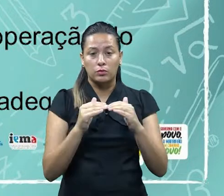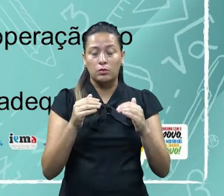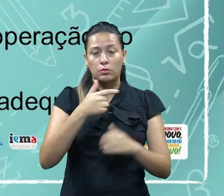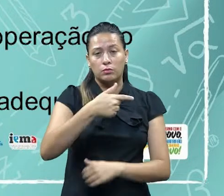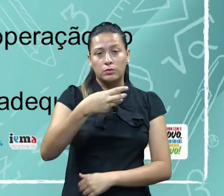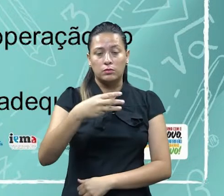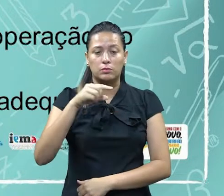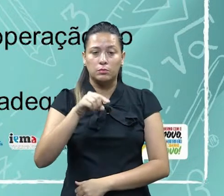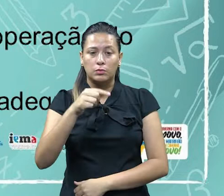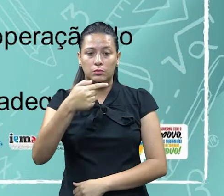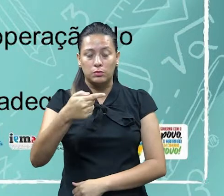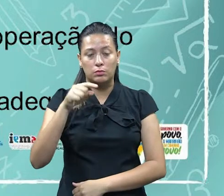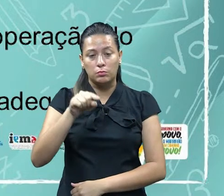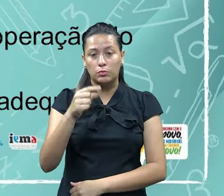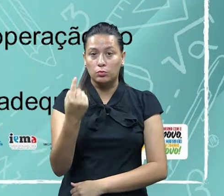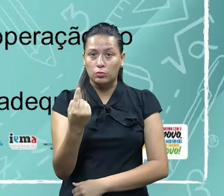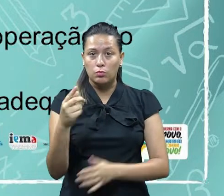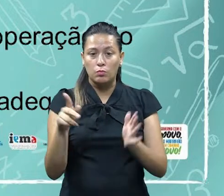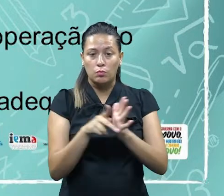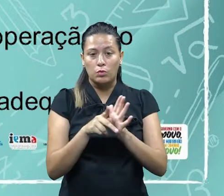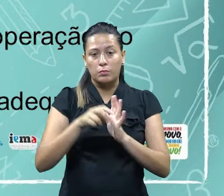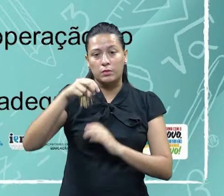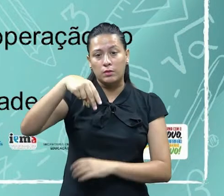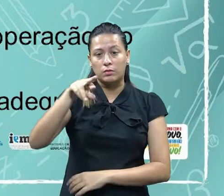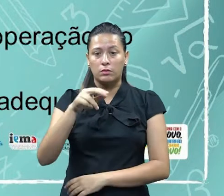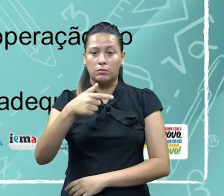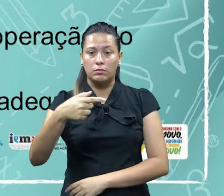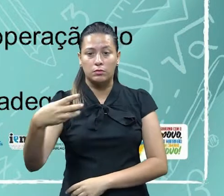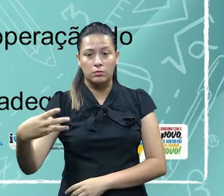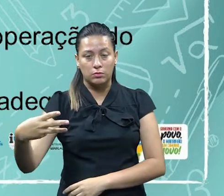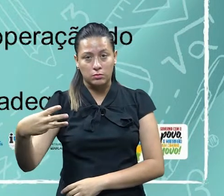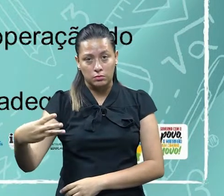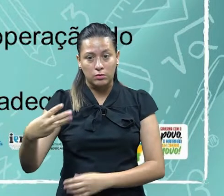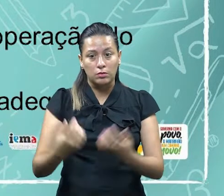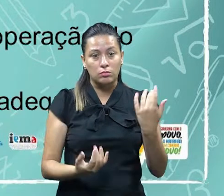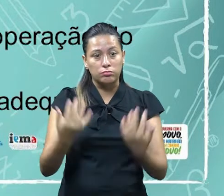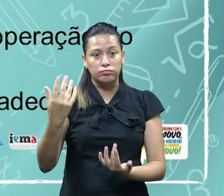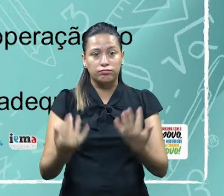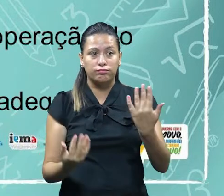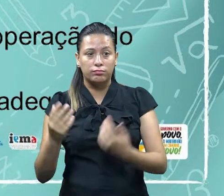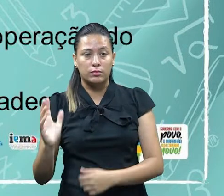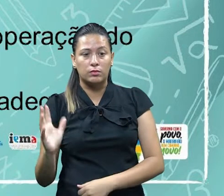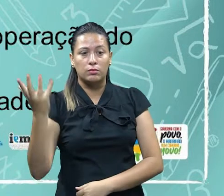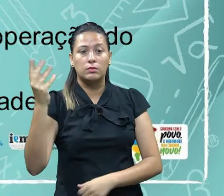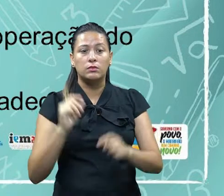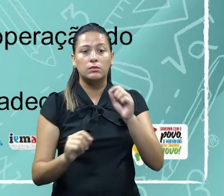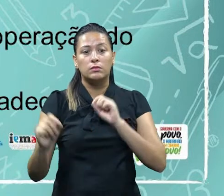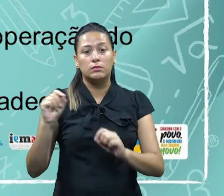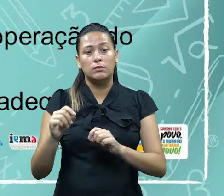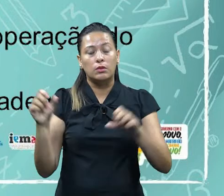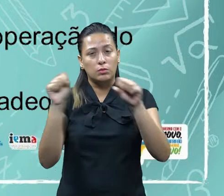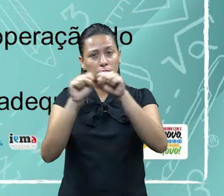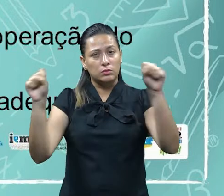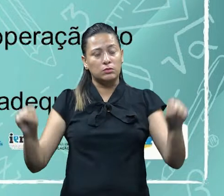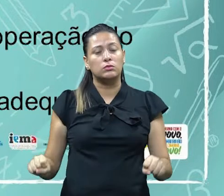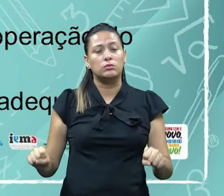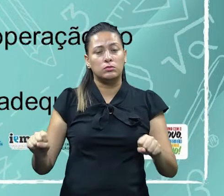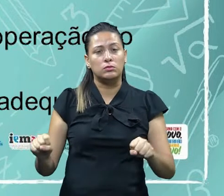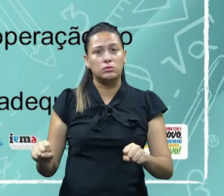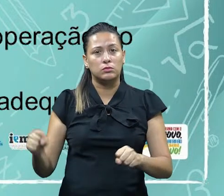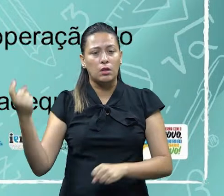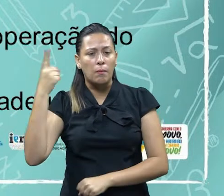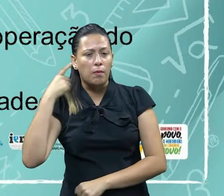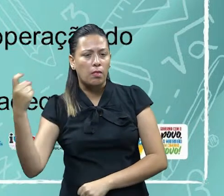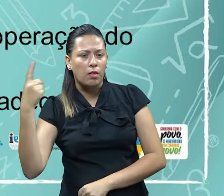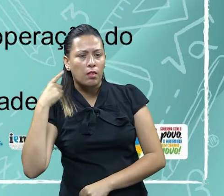23.7.1 da NR23, tão cedo o fogo se manifeste, cabe acionar o sistema de alarme, chamar